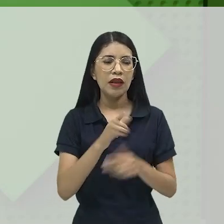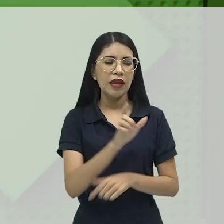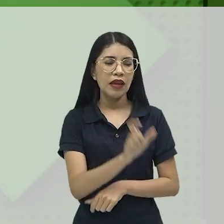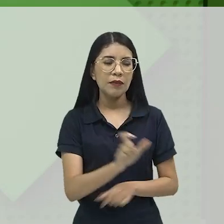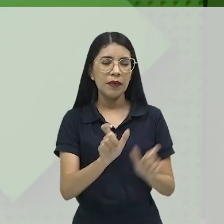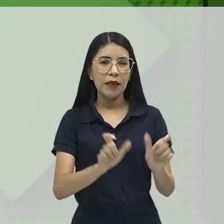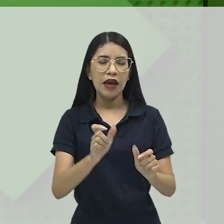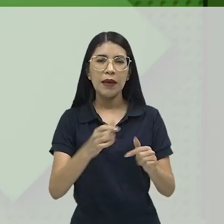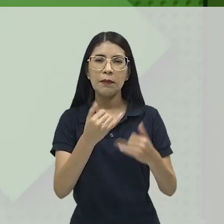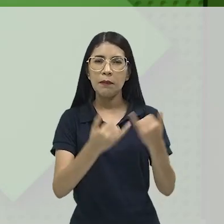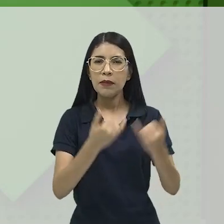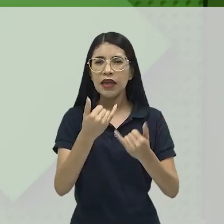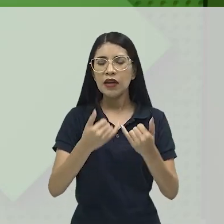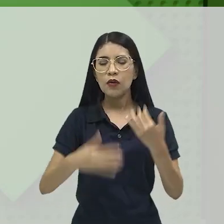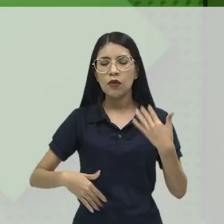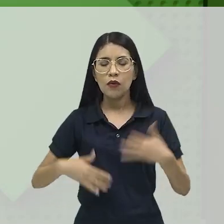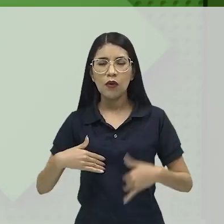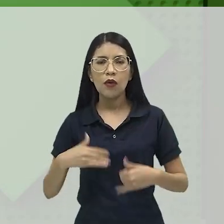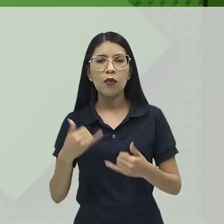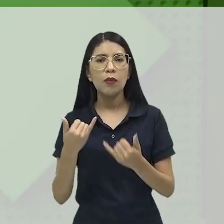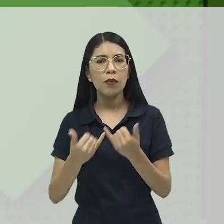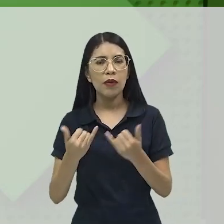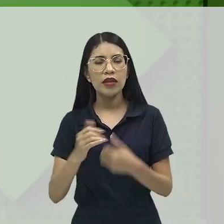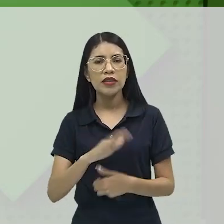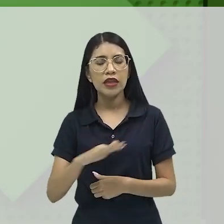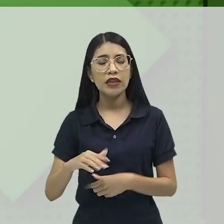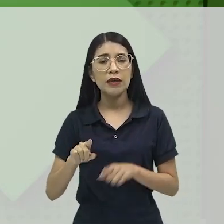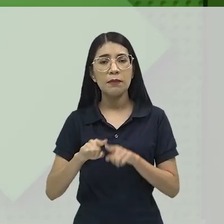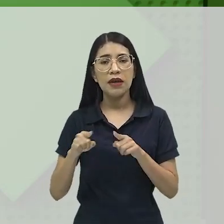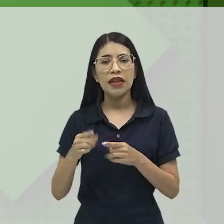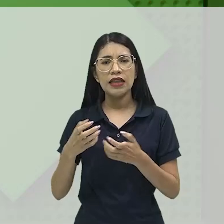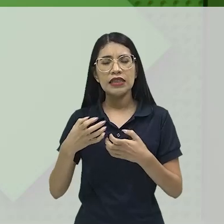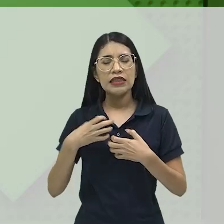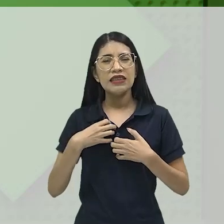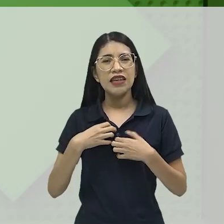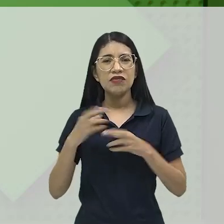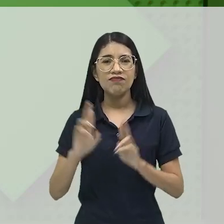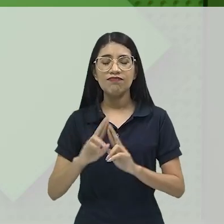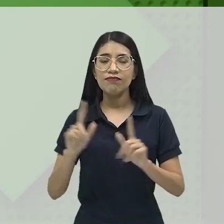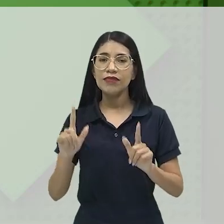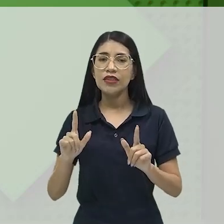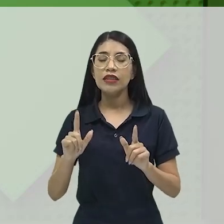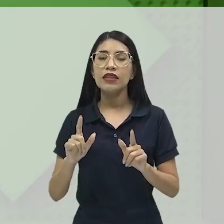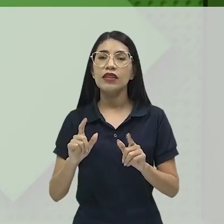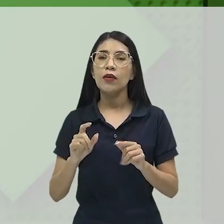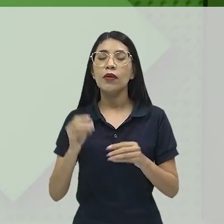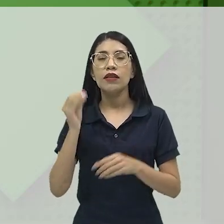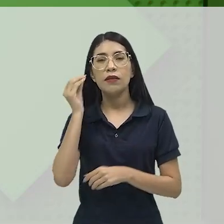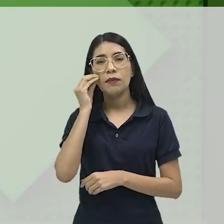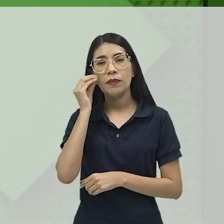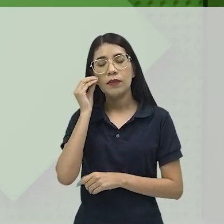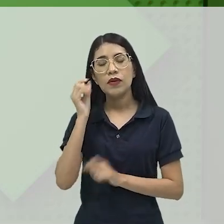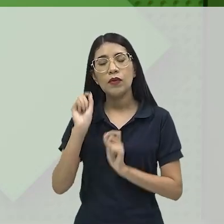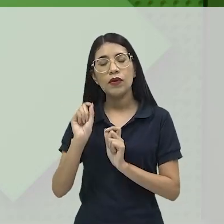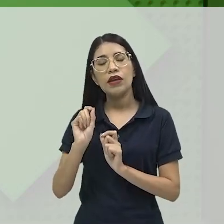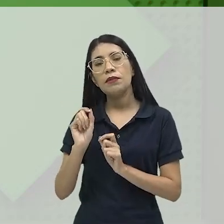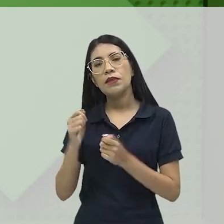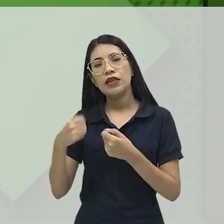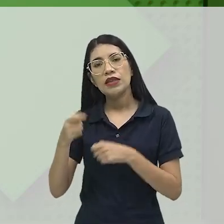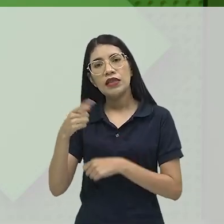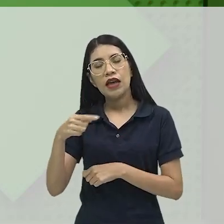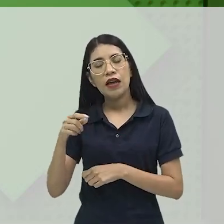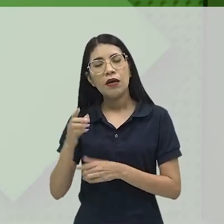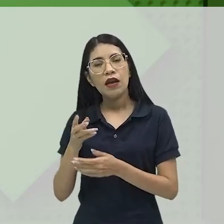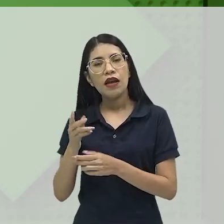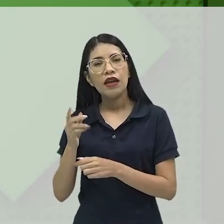ainda tem um corpo de criança e ela está se sentindo diferente, a tendência é que ela procure outras pessoas mais velhas que não têm,